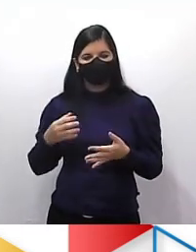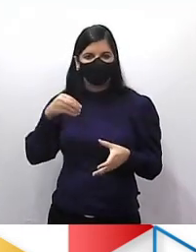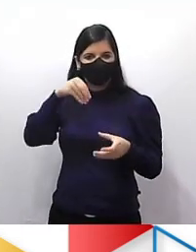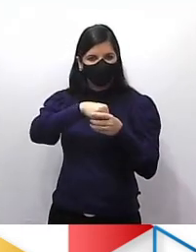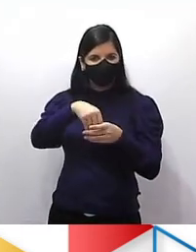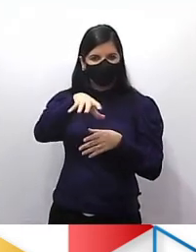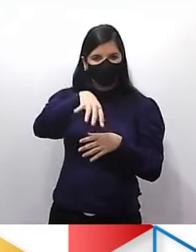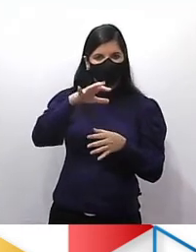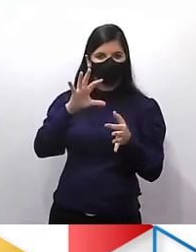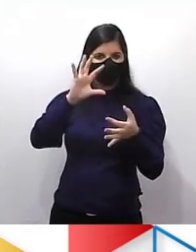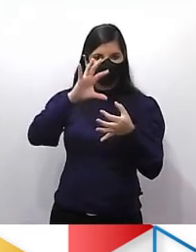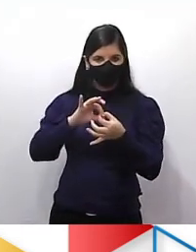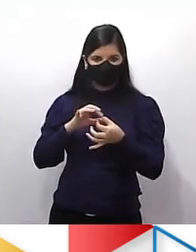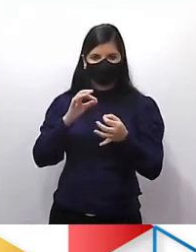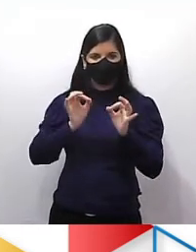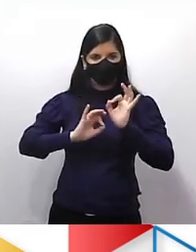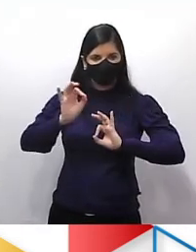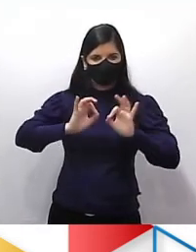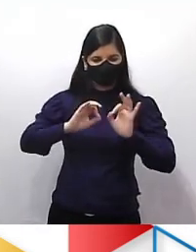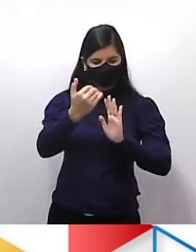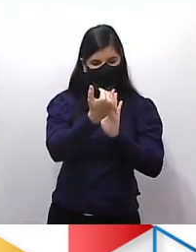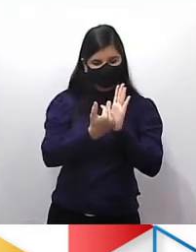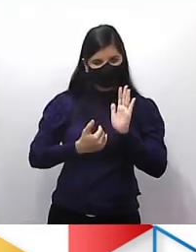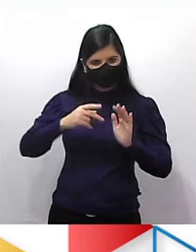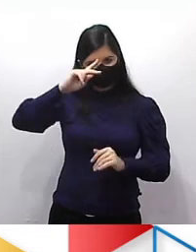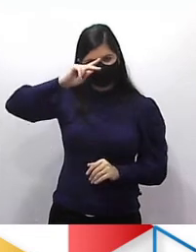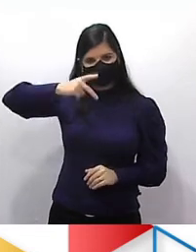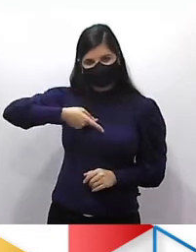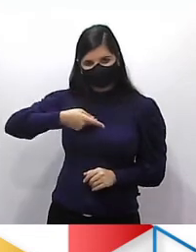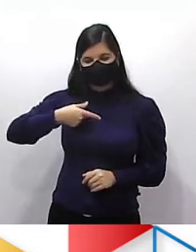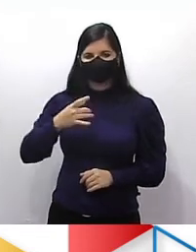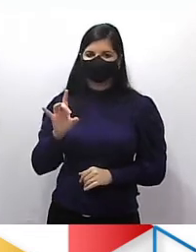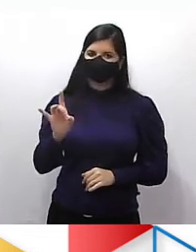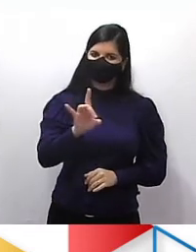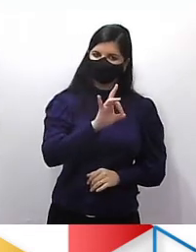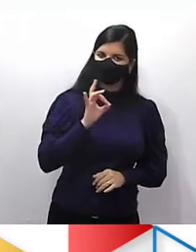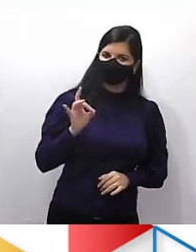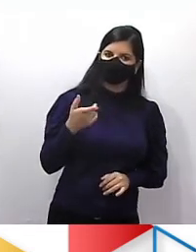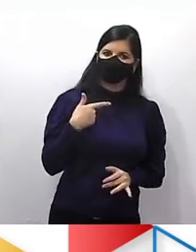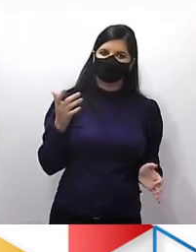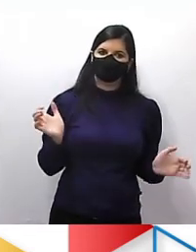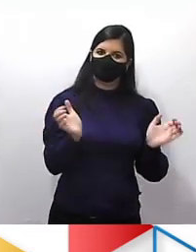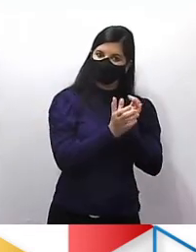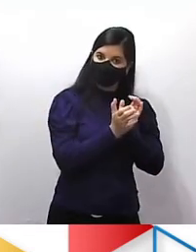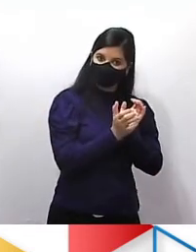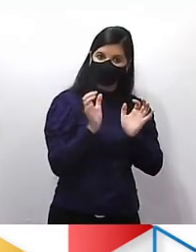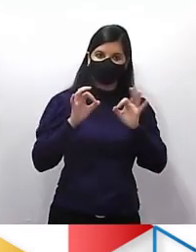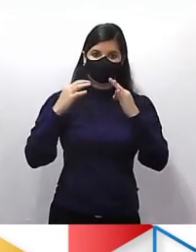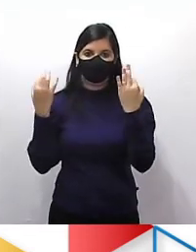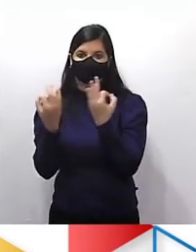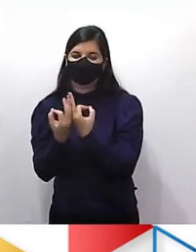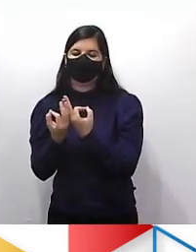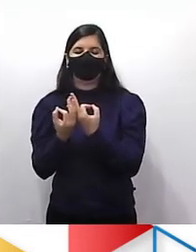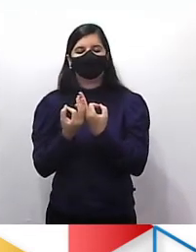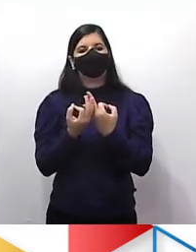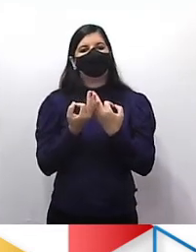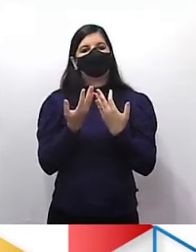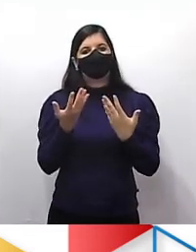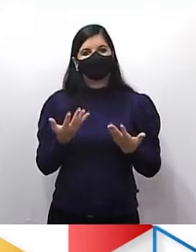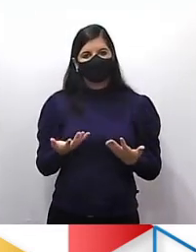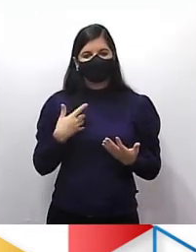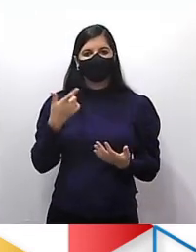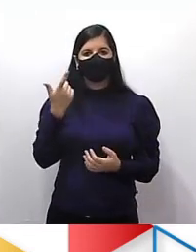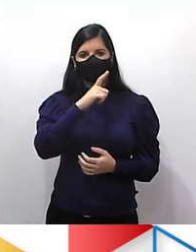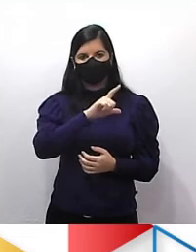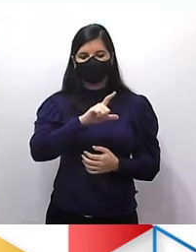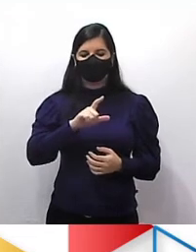da lógica do seu planejamento pessoal, individual ou coletivo, com a família, por exemplo, mais